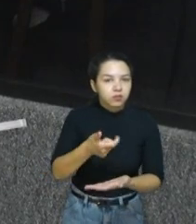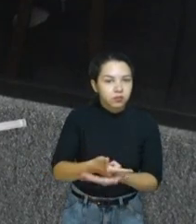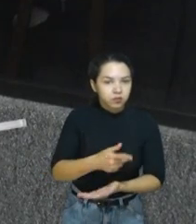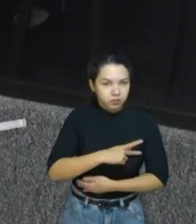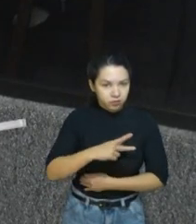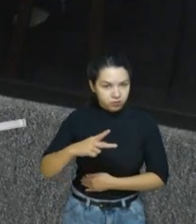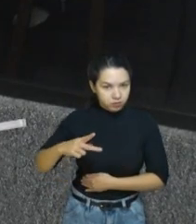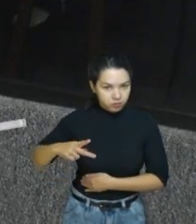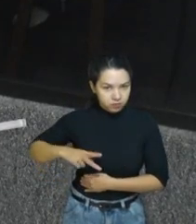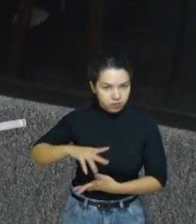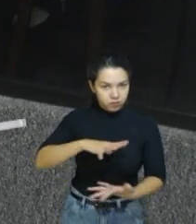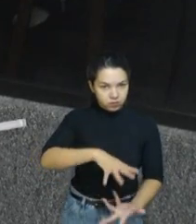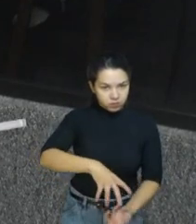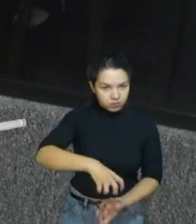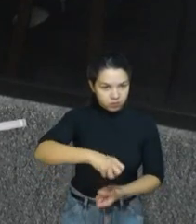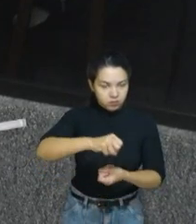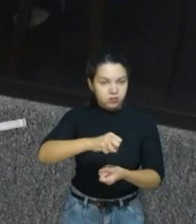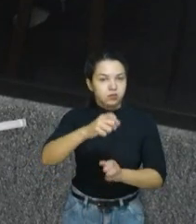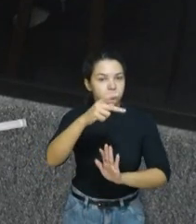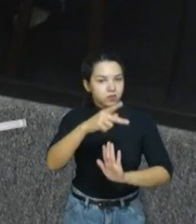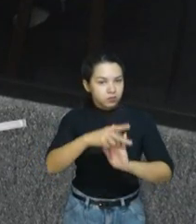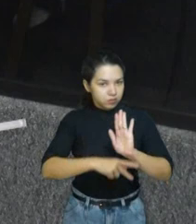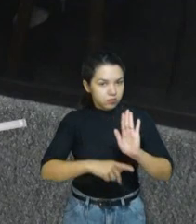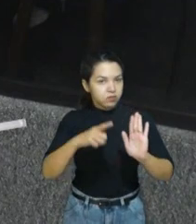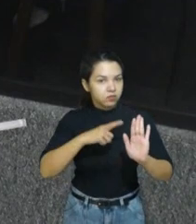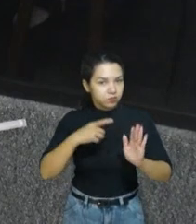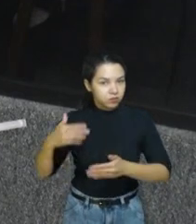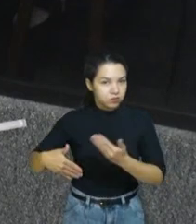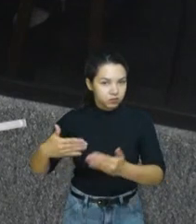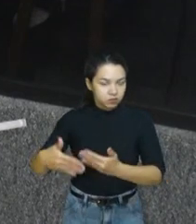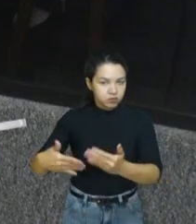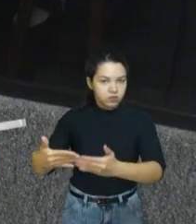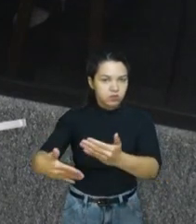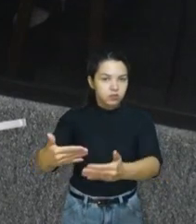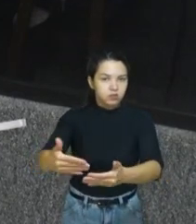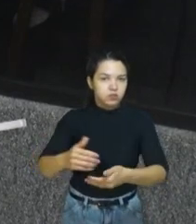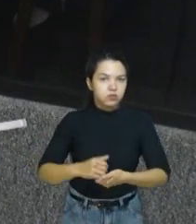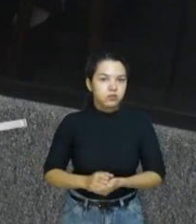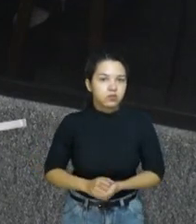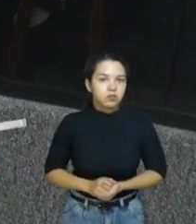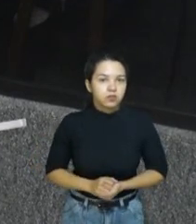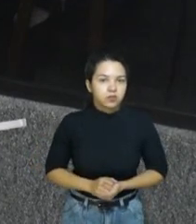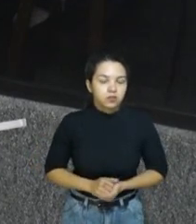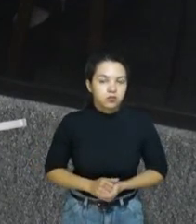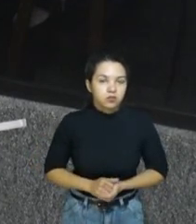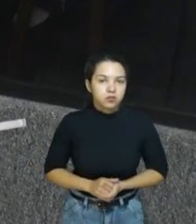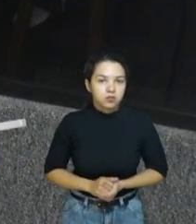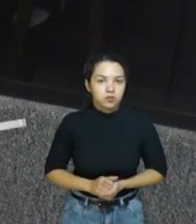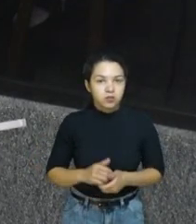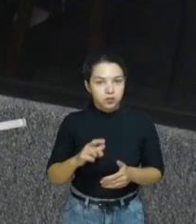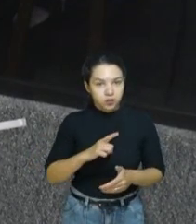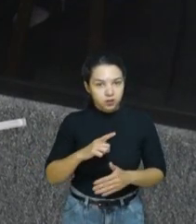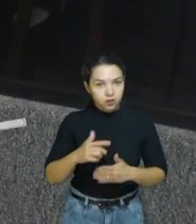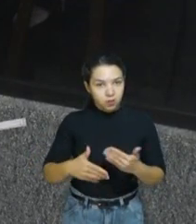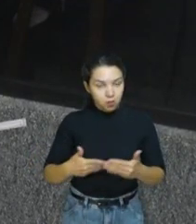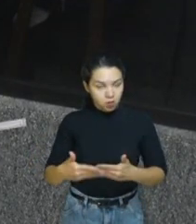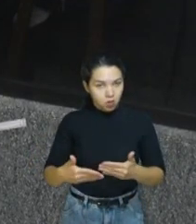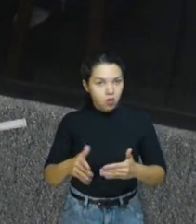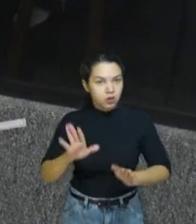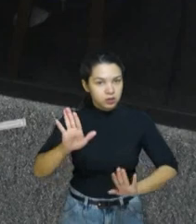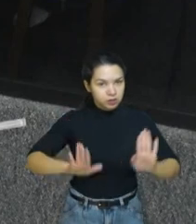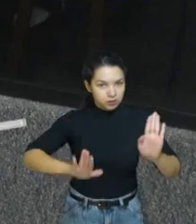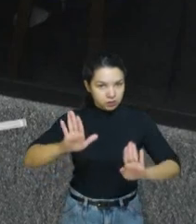públicas sustentáveis. Esse projeto também já estava em andamento com a efetivação de processos